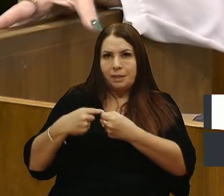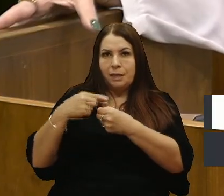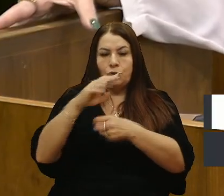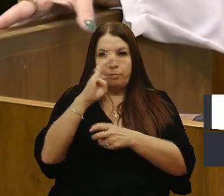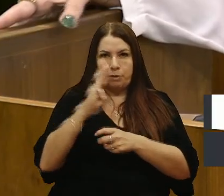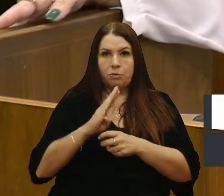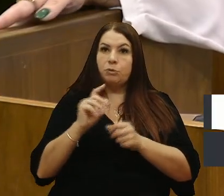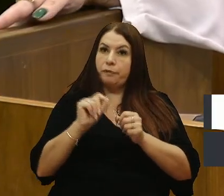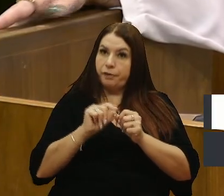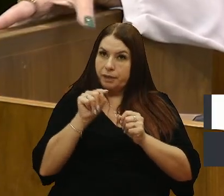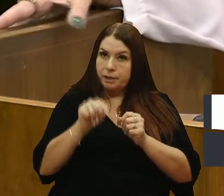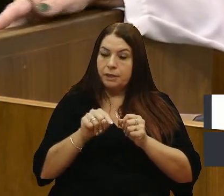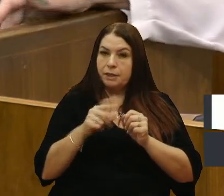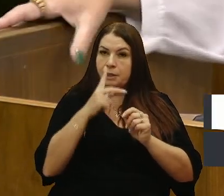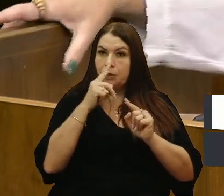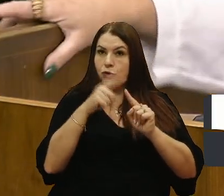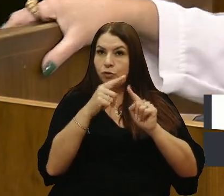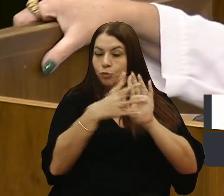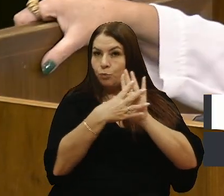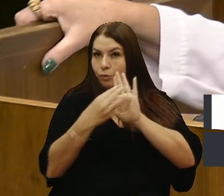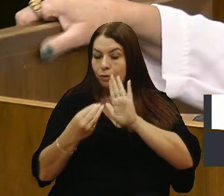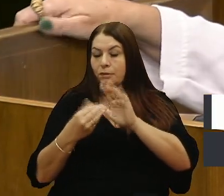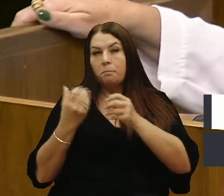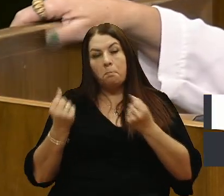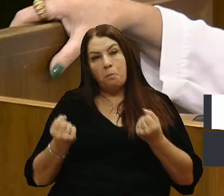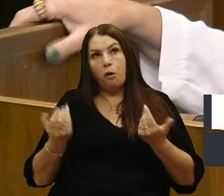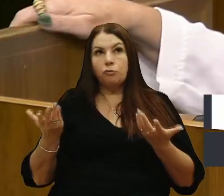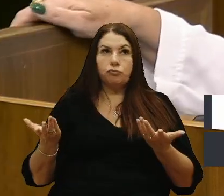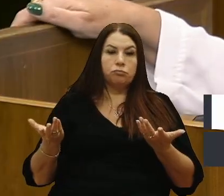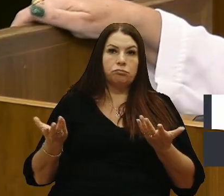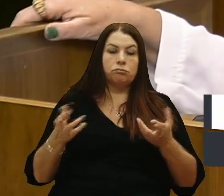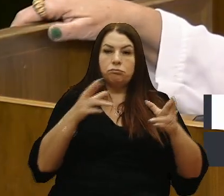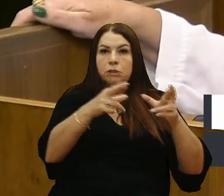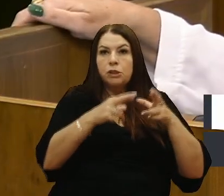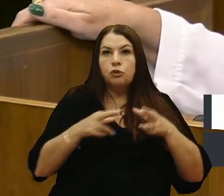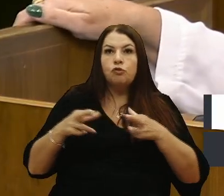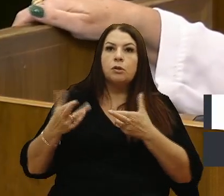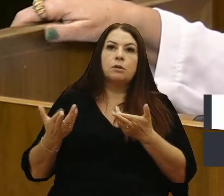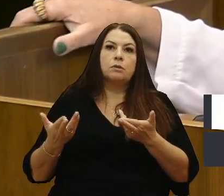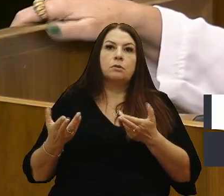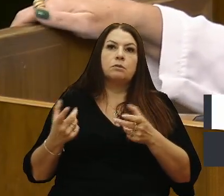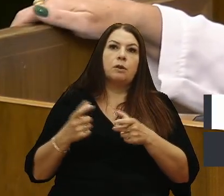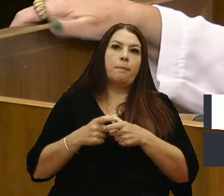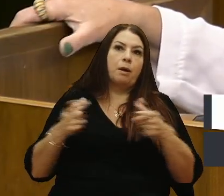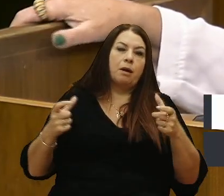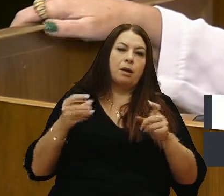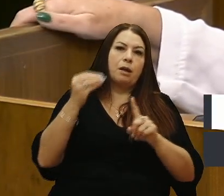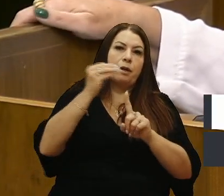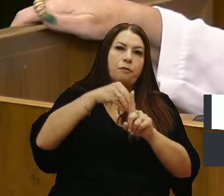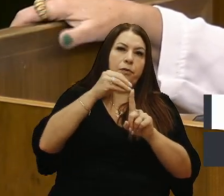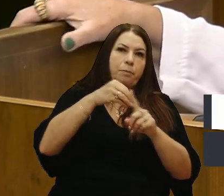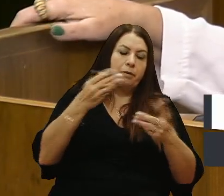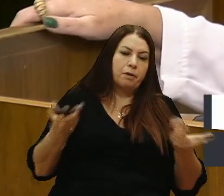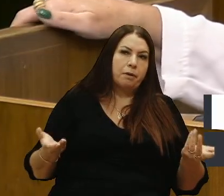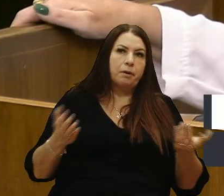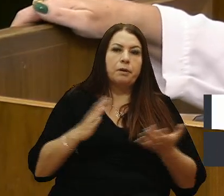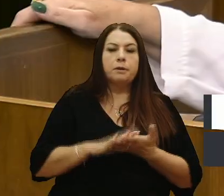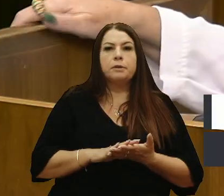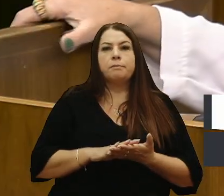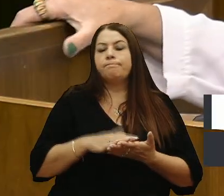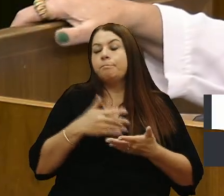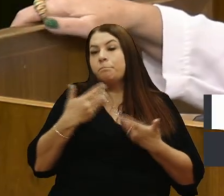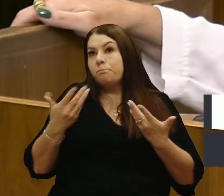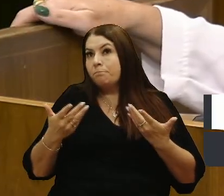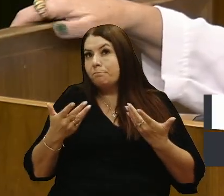Brasil que estão fazendo esse modelo, pode ser em regiões de maior vulnerabilidade, mas,